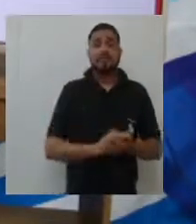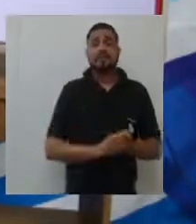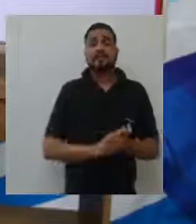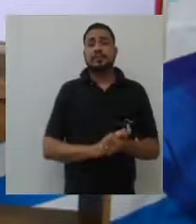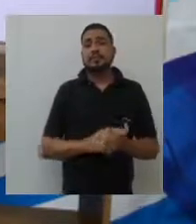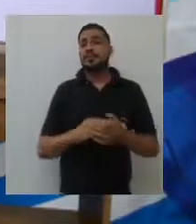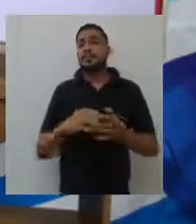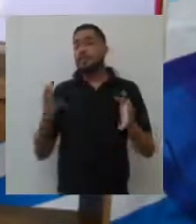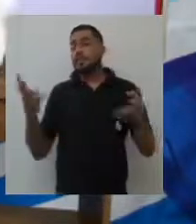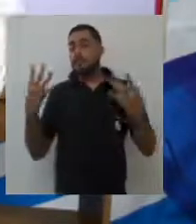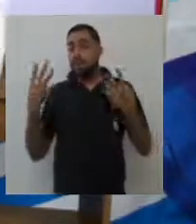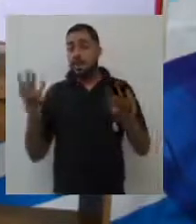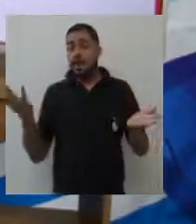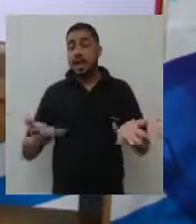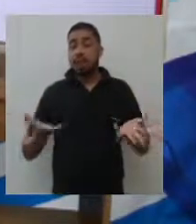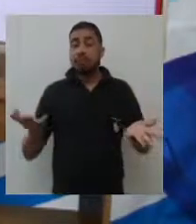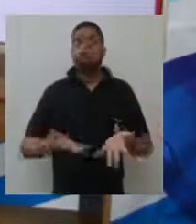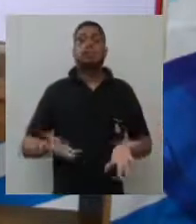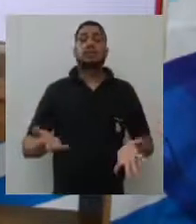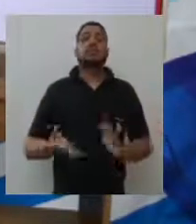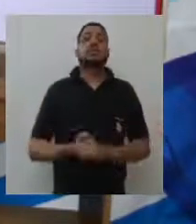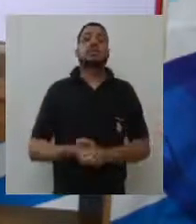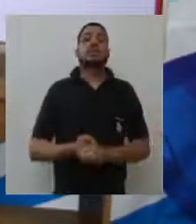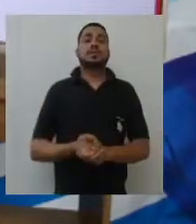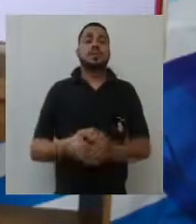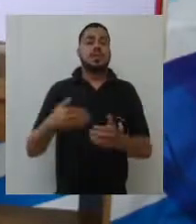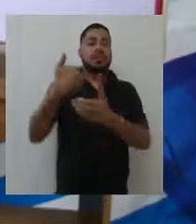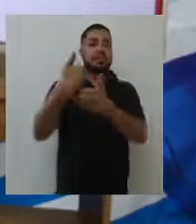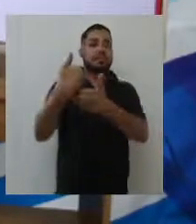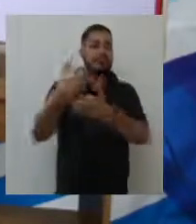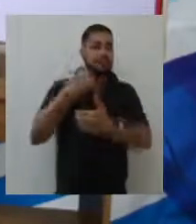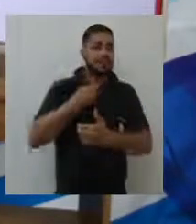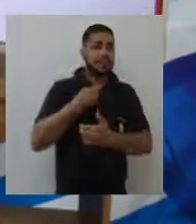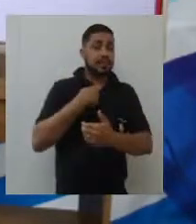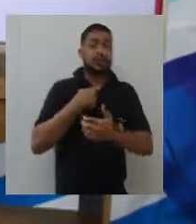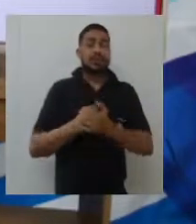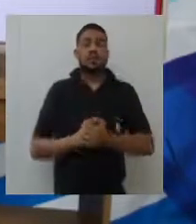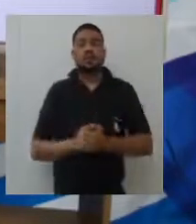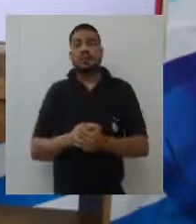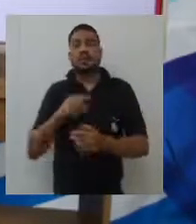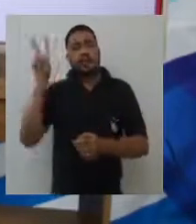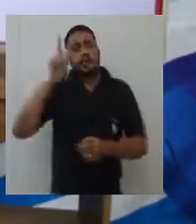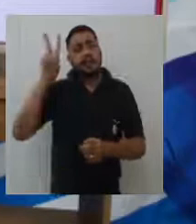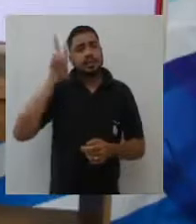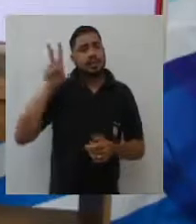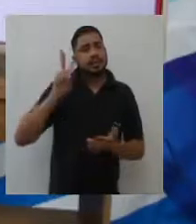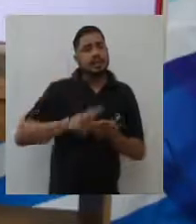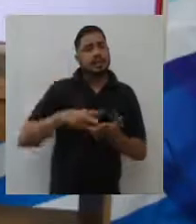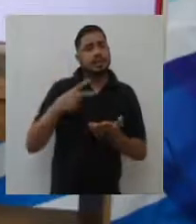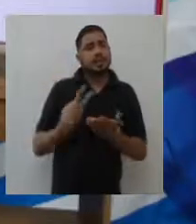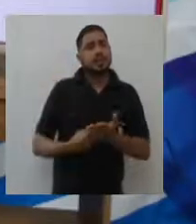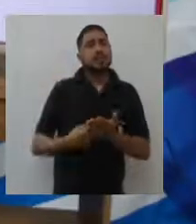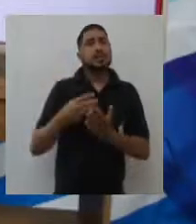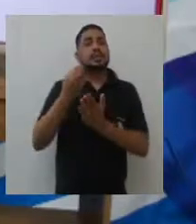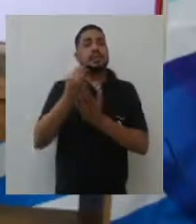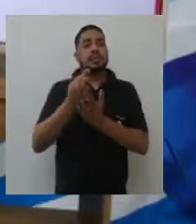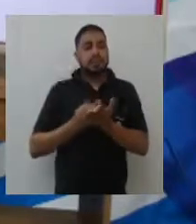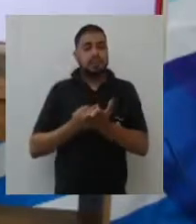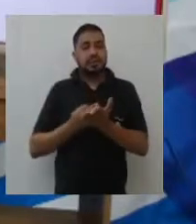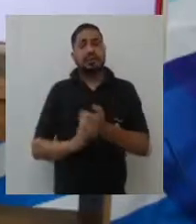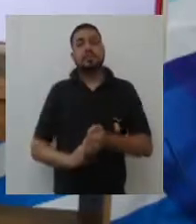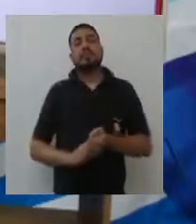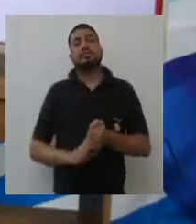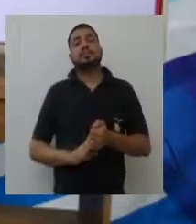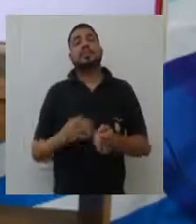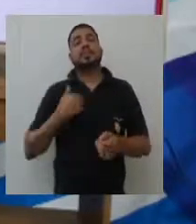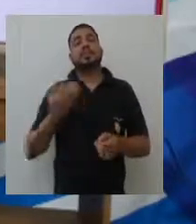quero chamar muita atenção para vocês agora, tá? A câmera para mim, lembrar daquela interpretação textual, tá? Eu quero